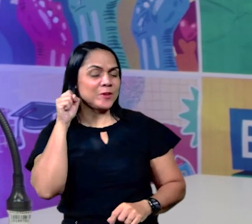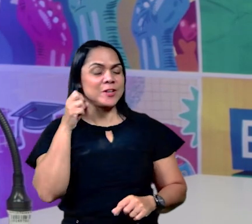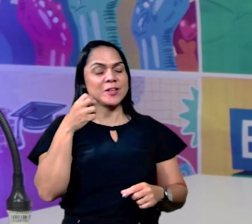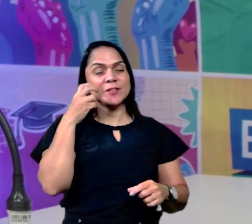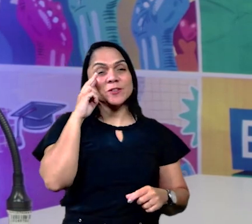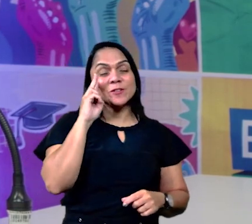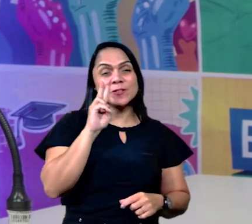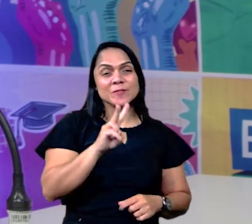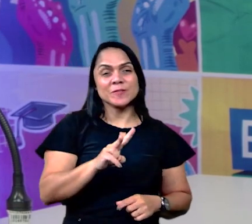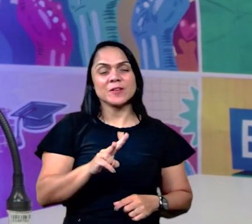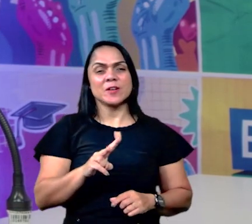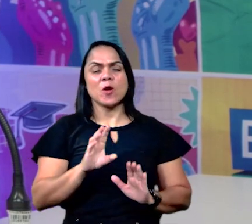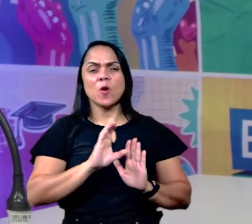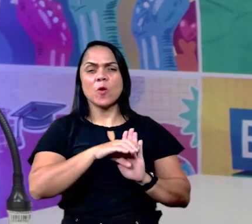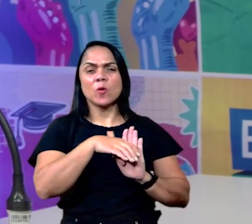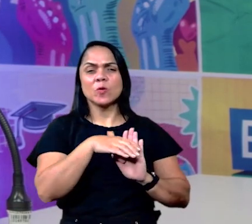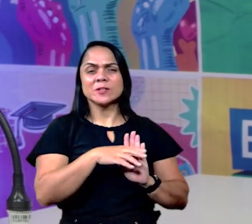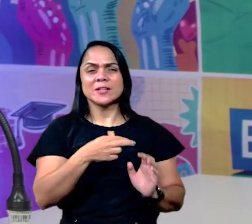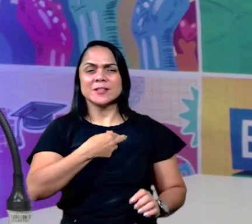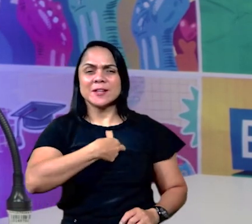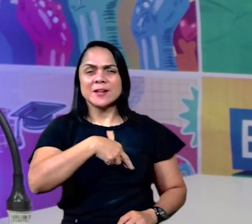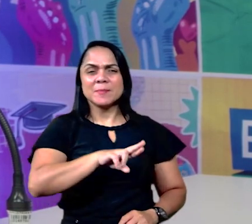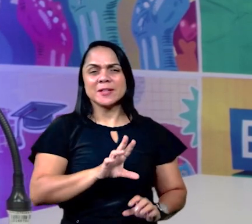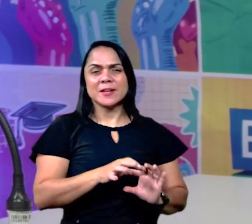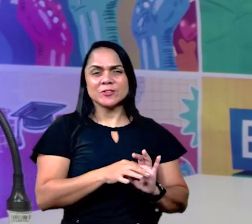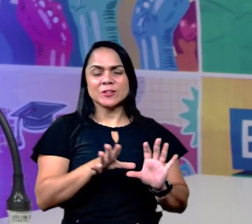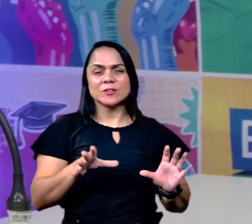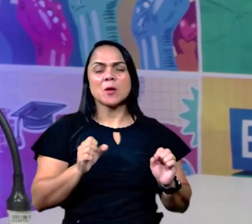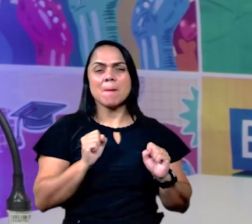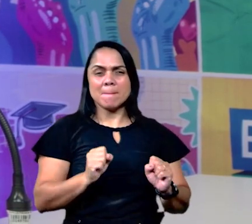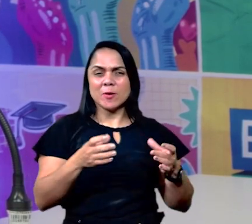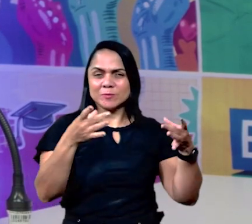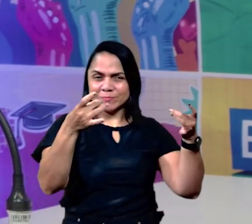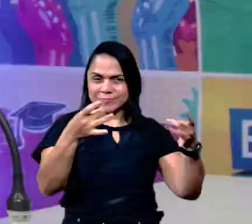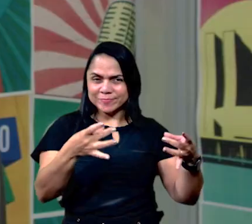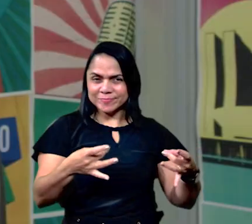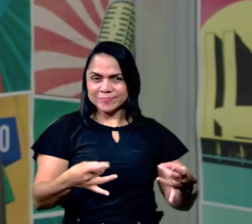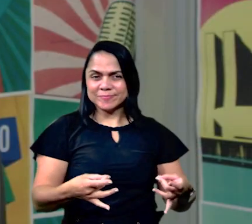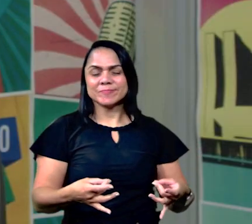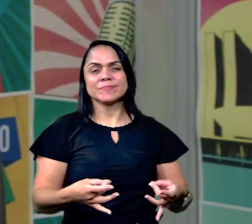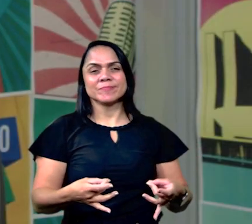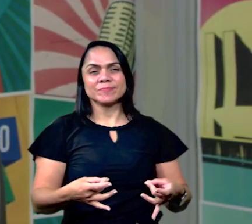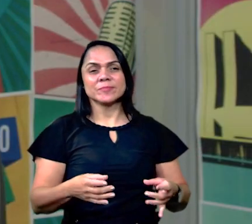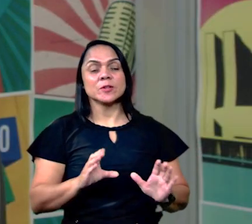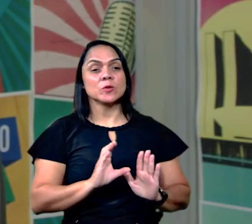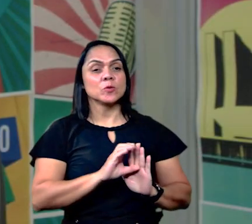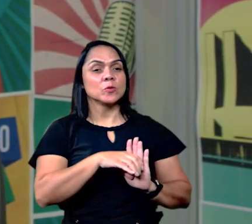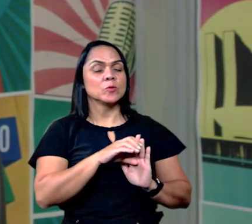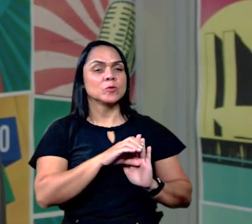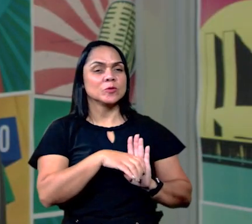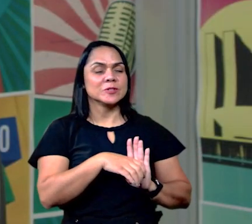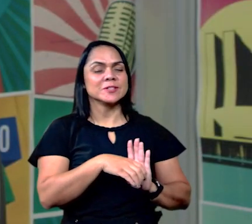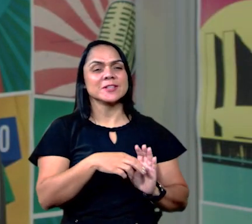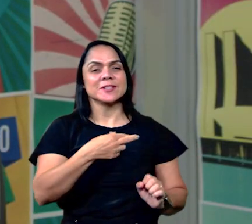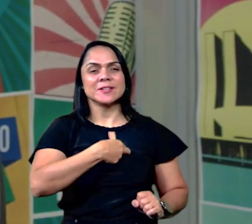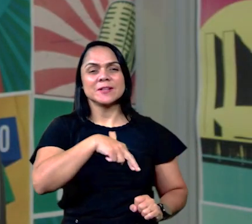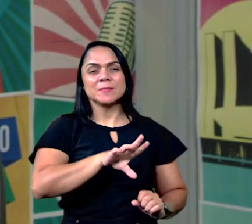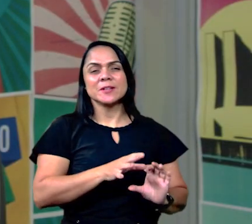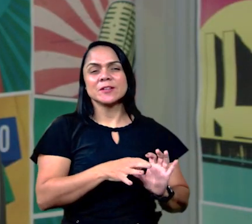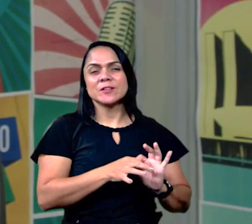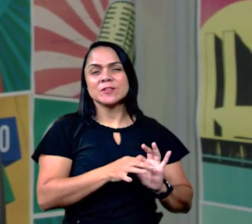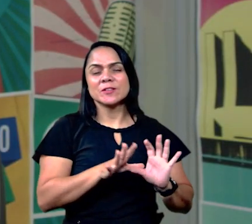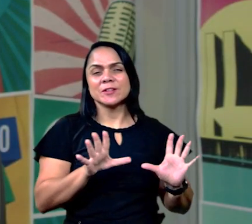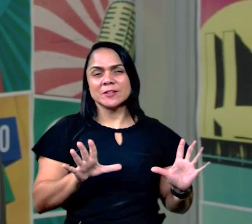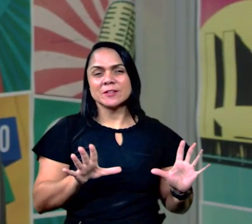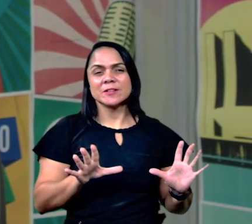de liberdade religiosa. Você poderia explicar um pouquinho para a gente? Então, o conceito de liberdade religiosa